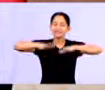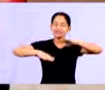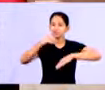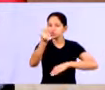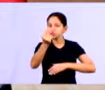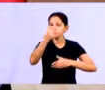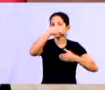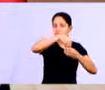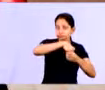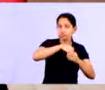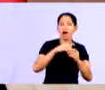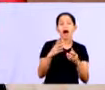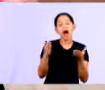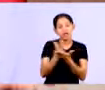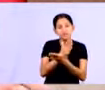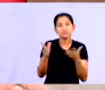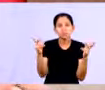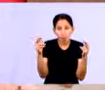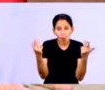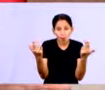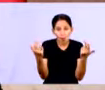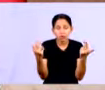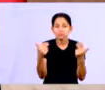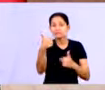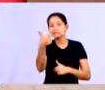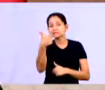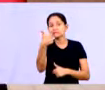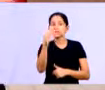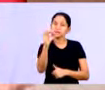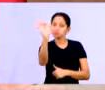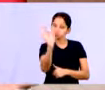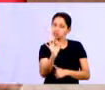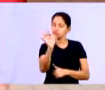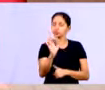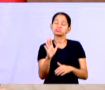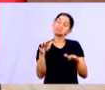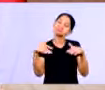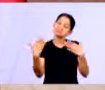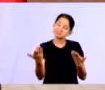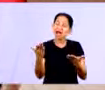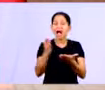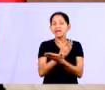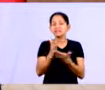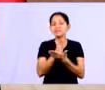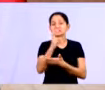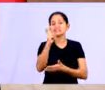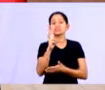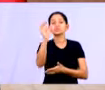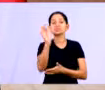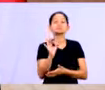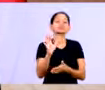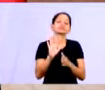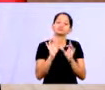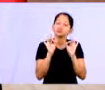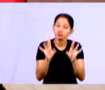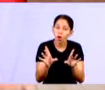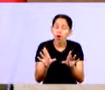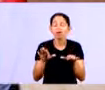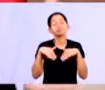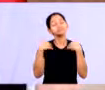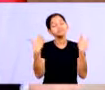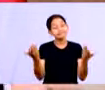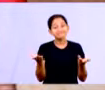aquele valor retorna para você, ou seja, você tem um retorno de 100%. Às vezes ele retorna metade, você tem um retorno de 50%. E